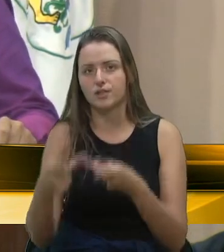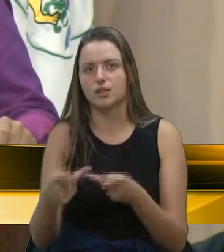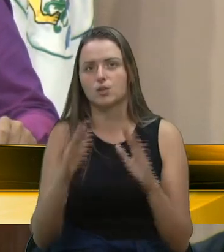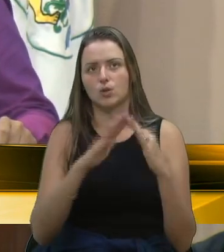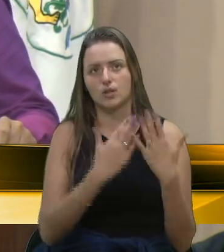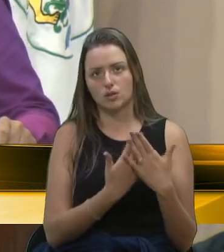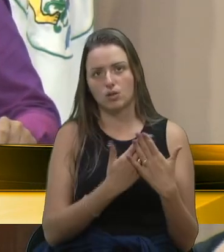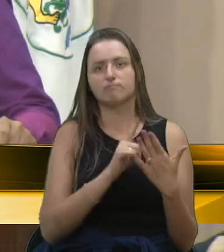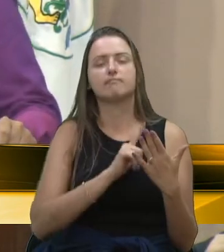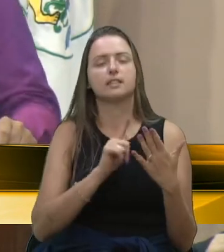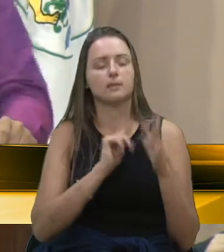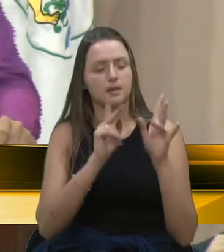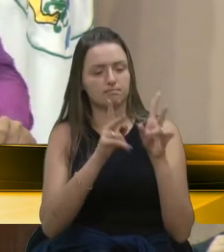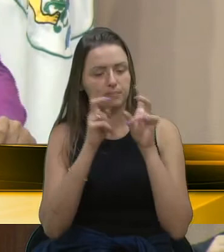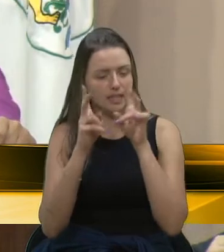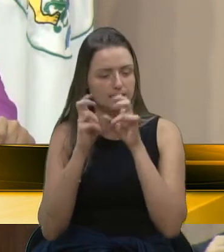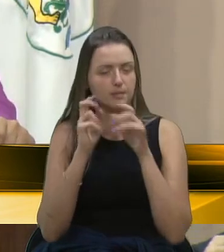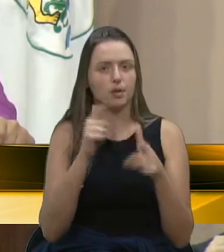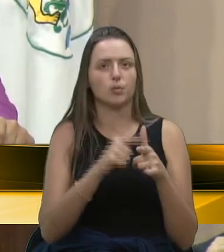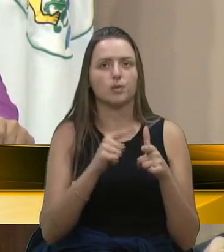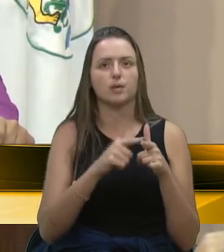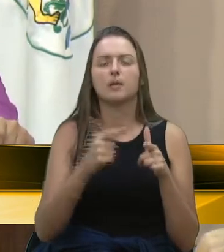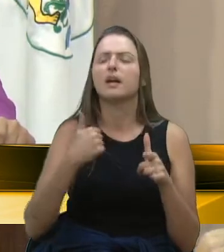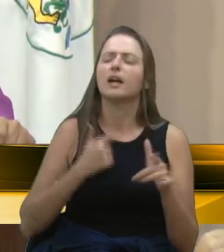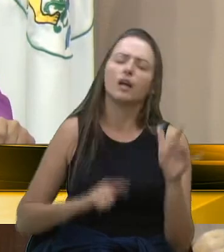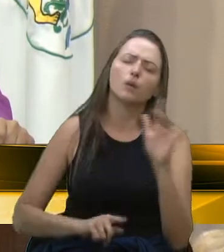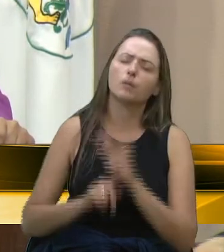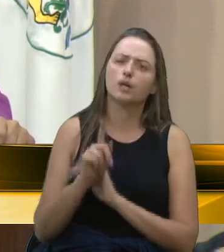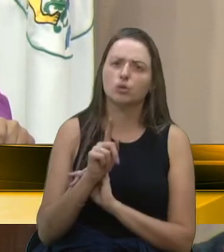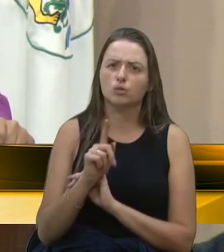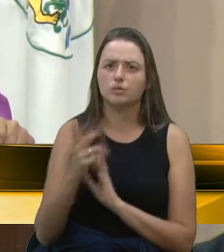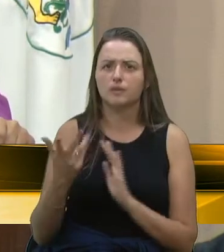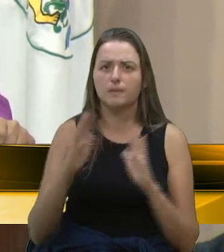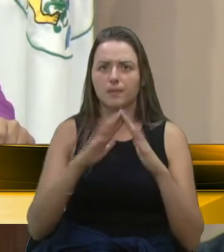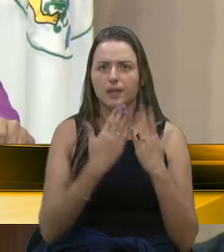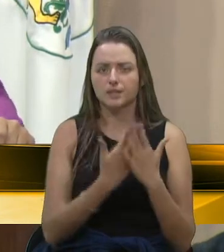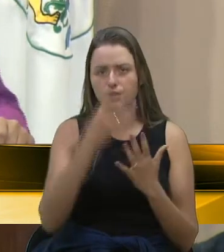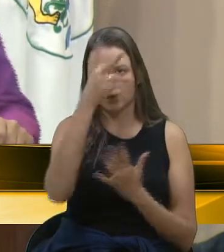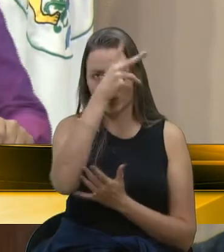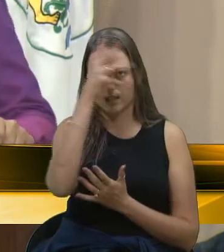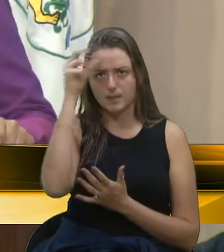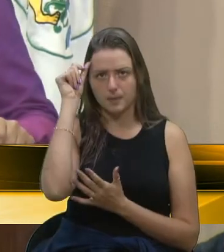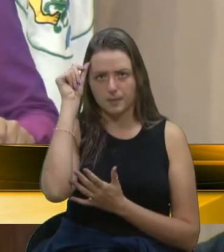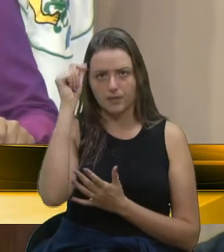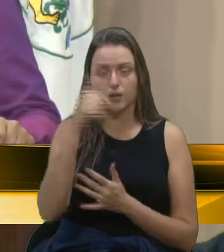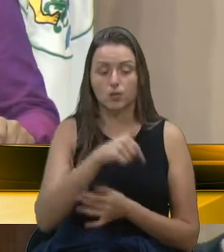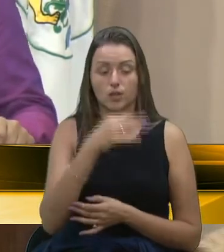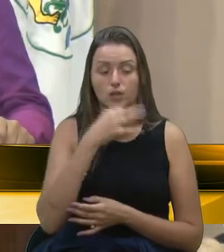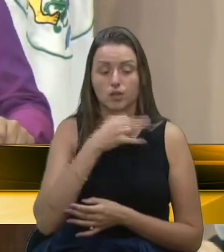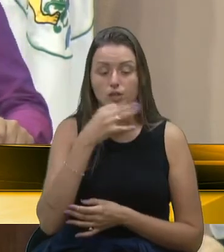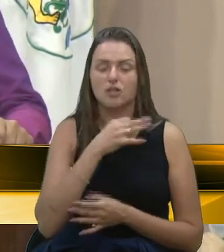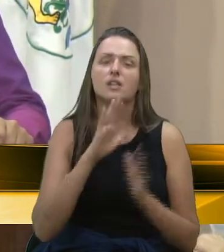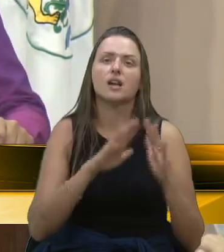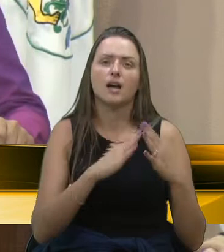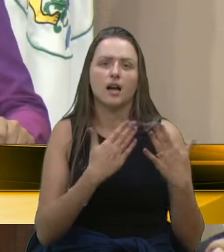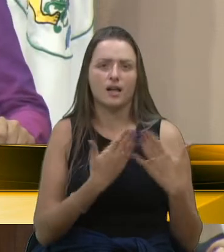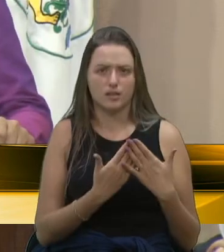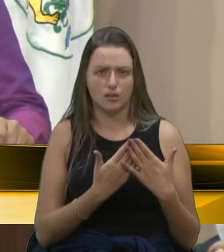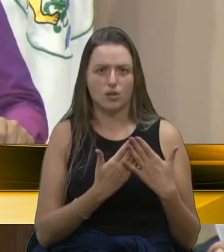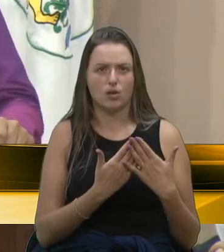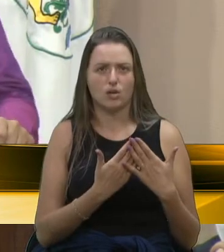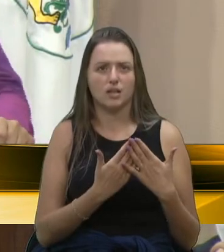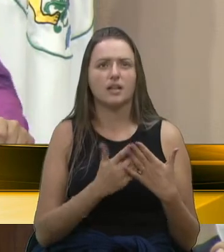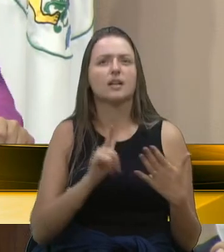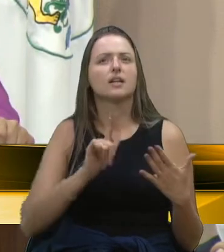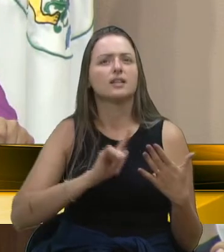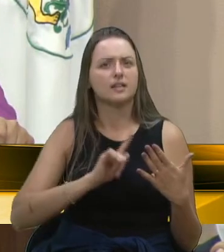relatado esses problemas. Então, a minha pergunta é, na rede municipal de Caxias do Sul, as nossas escolas